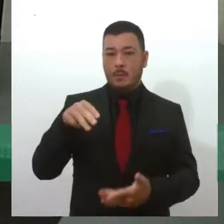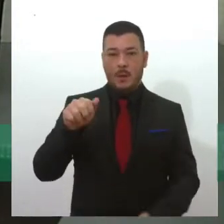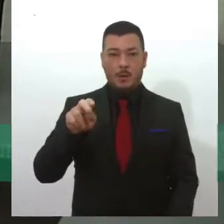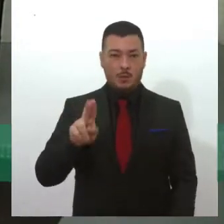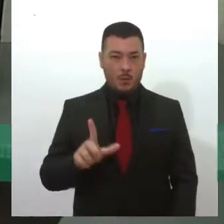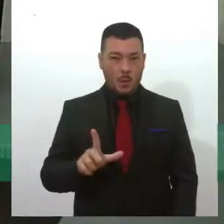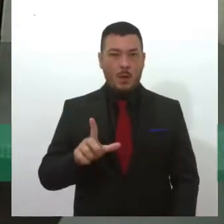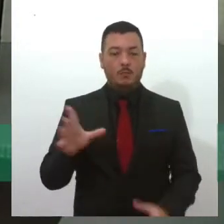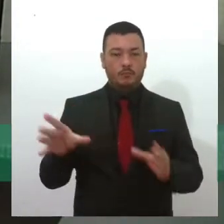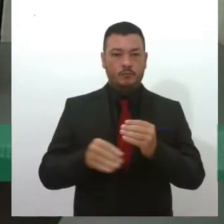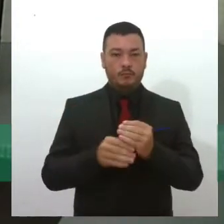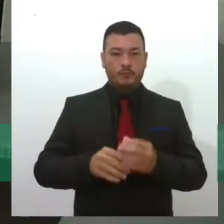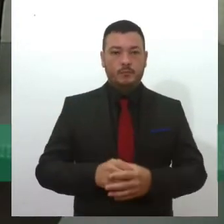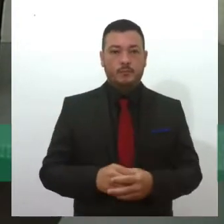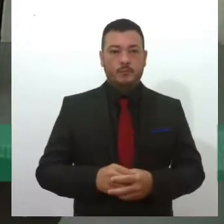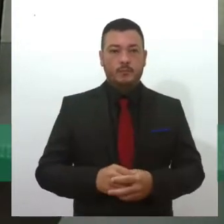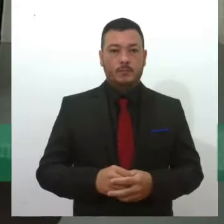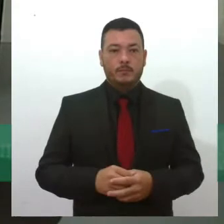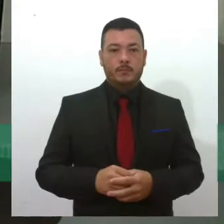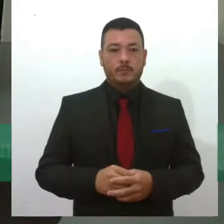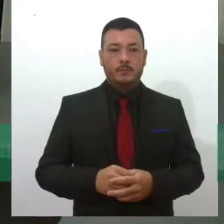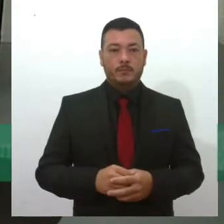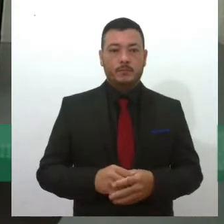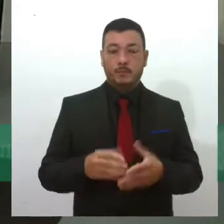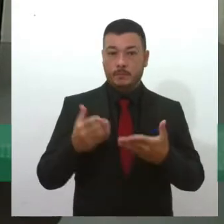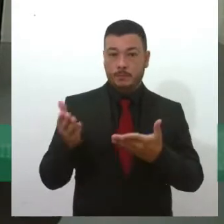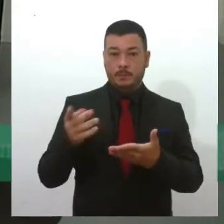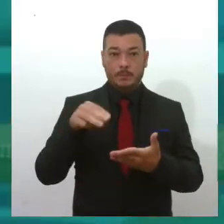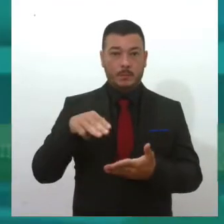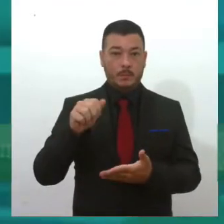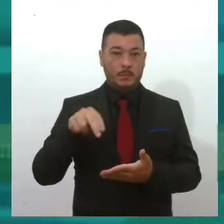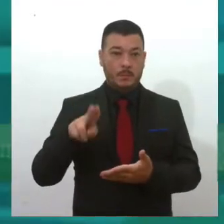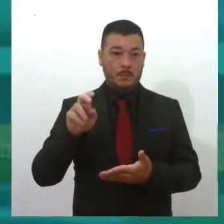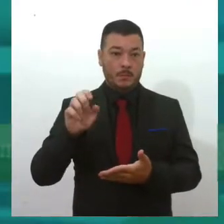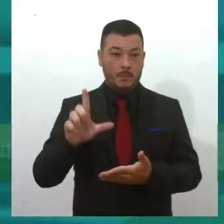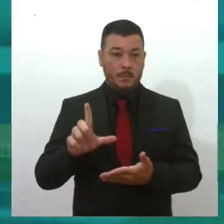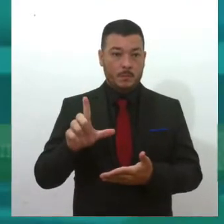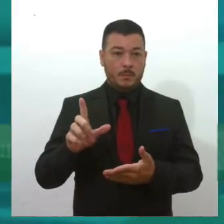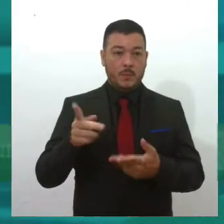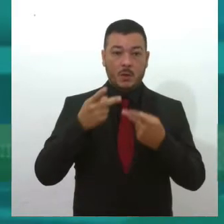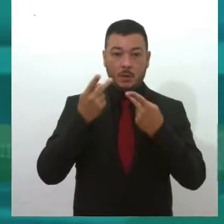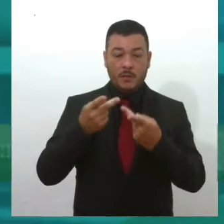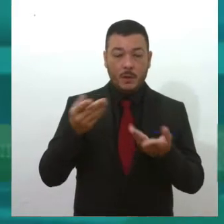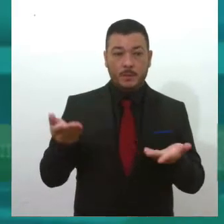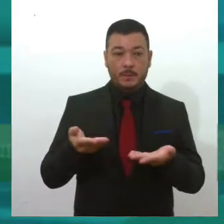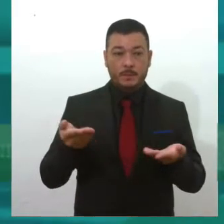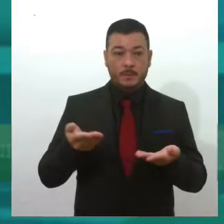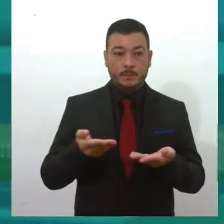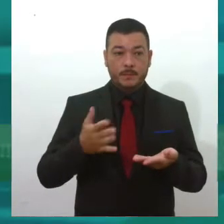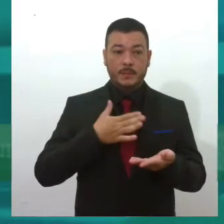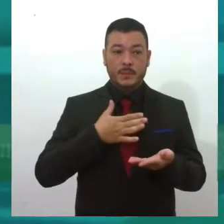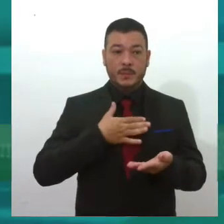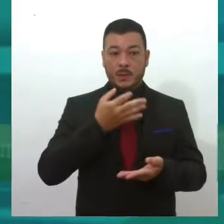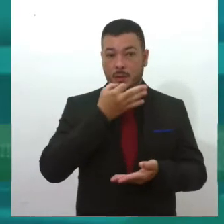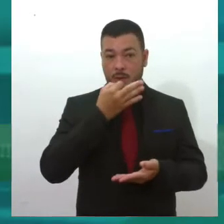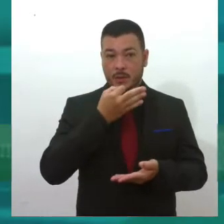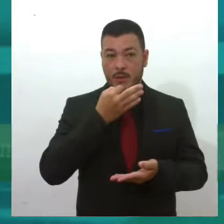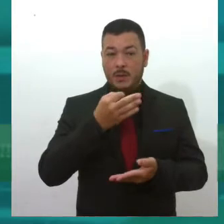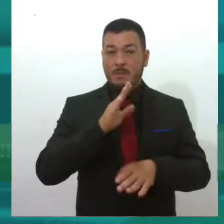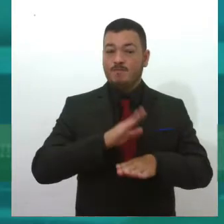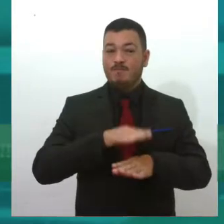complementar. Não, esse ponto que o Manuel tratou agora, a meu ver, ele é da